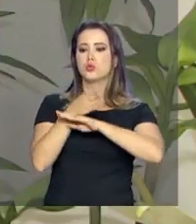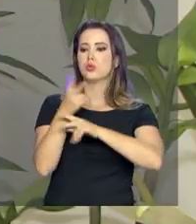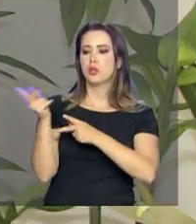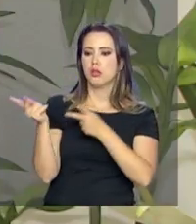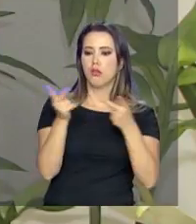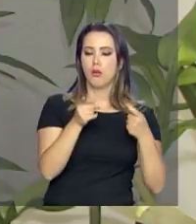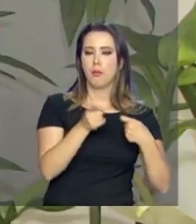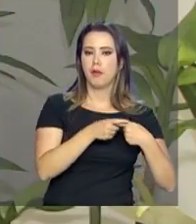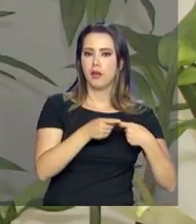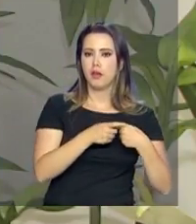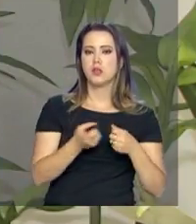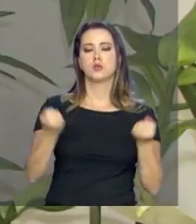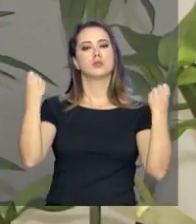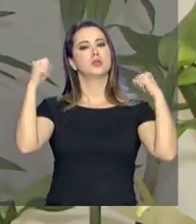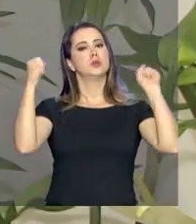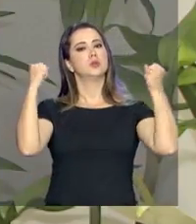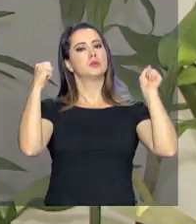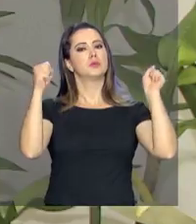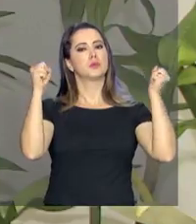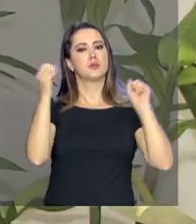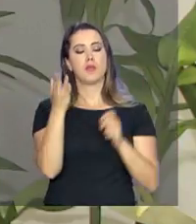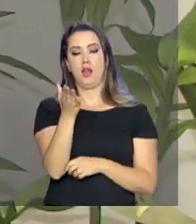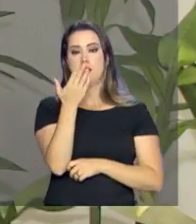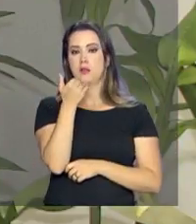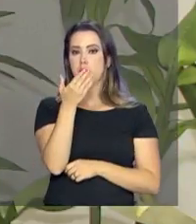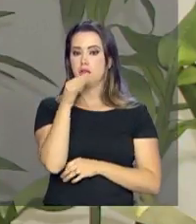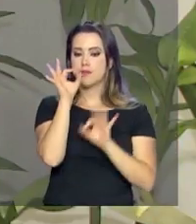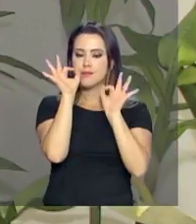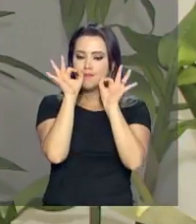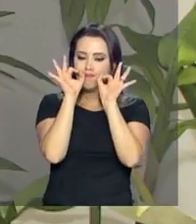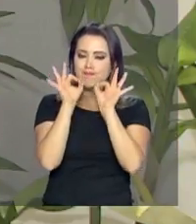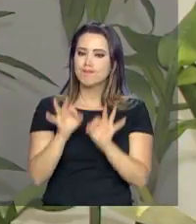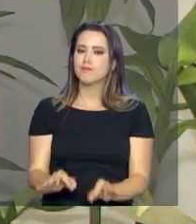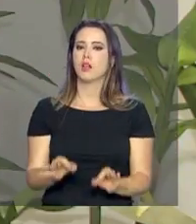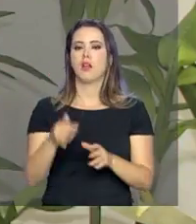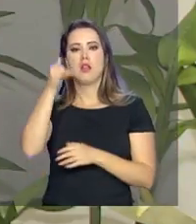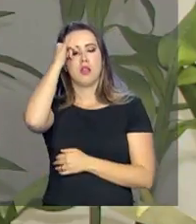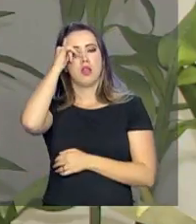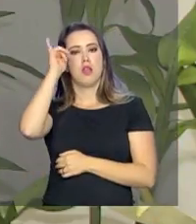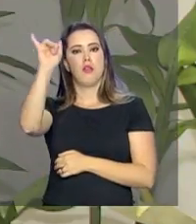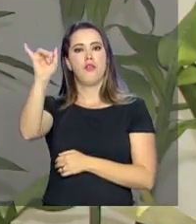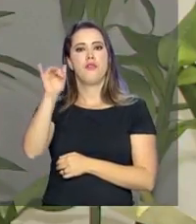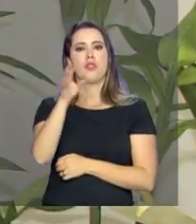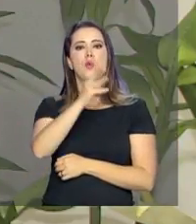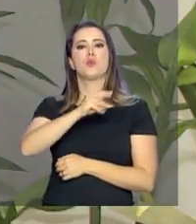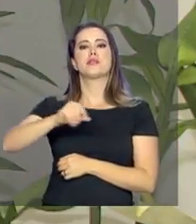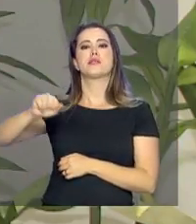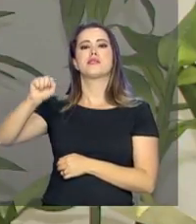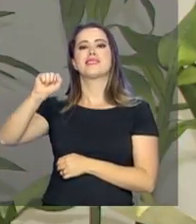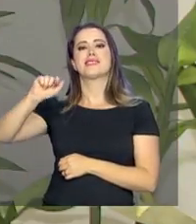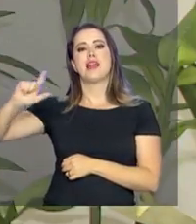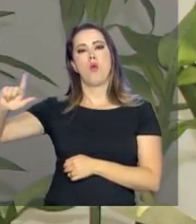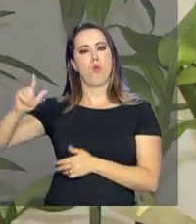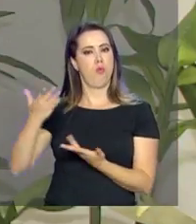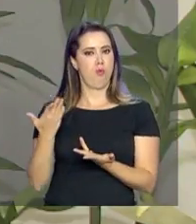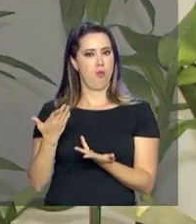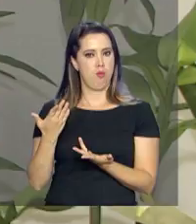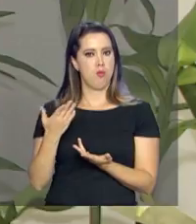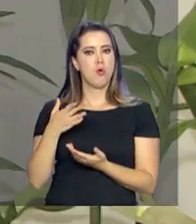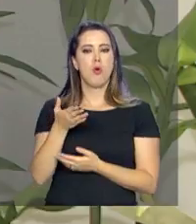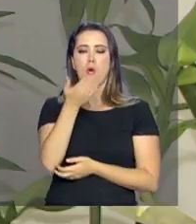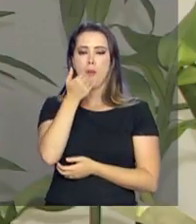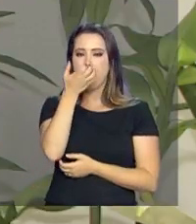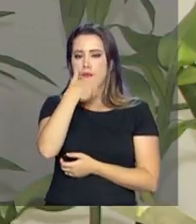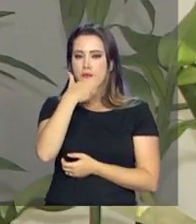atividade física se alimentando né adequadamente evitando nem sal em excesso nos alimentos como é bastante